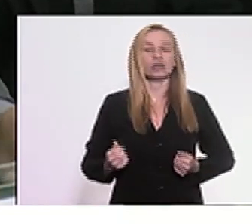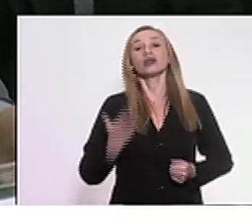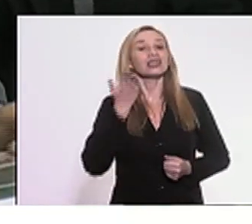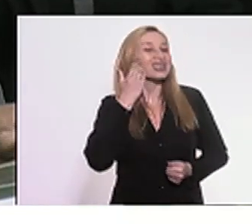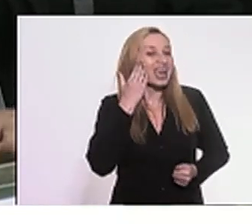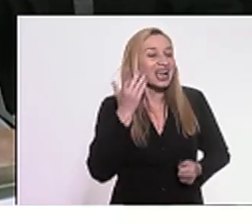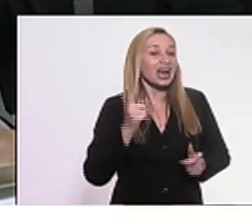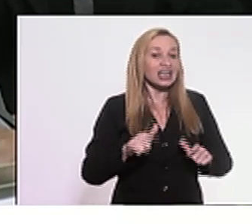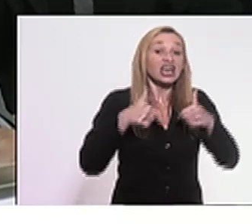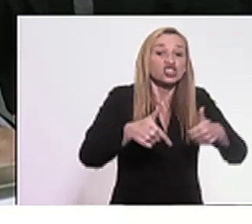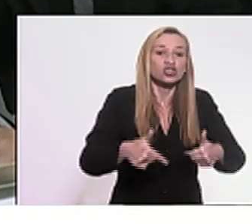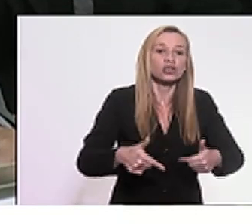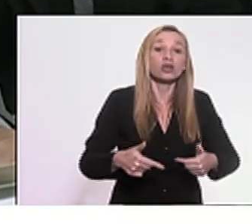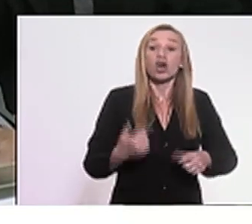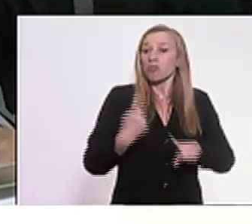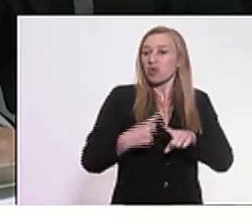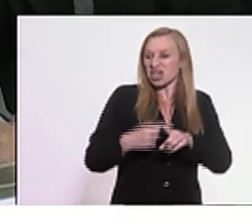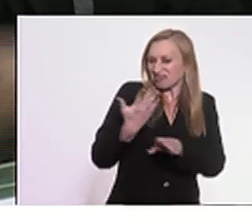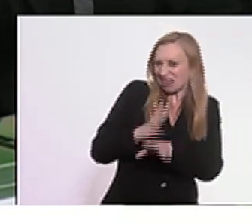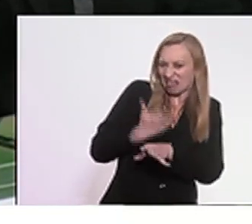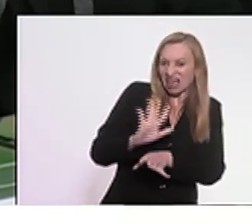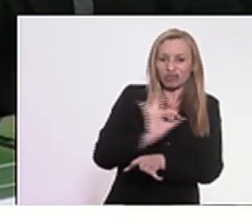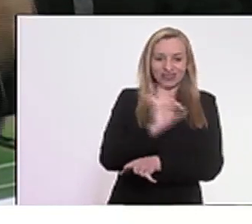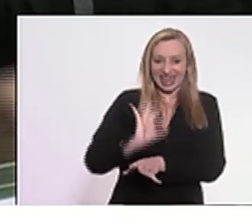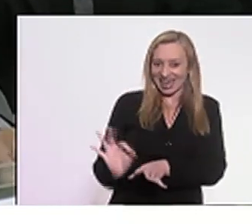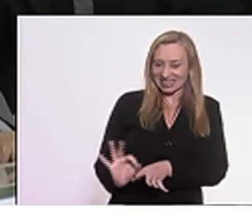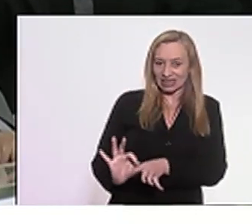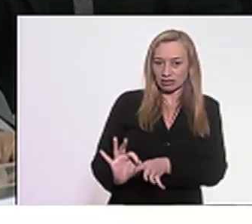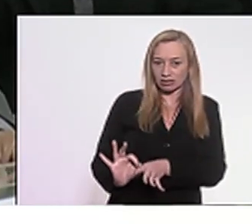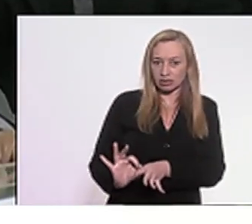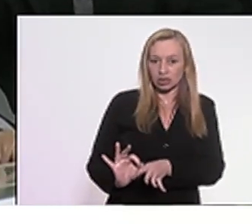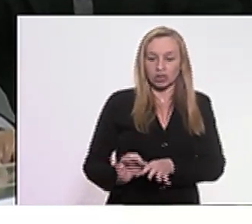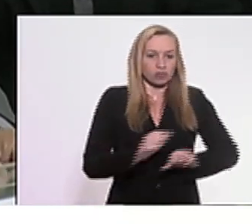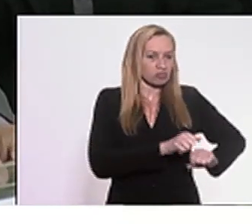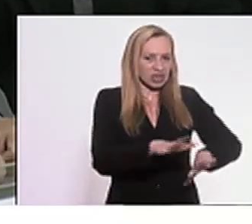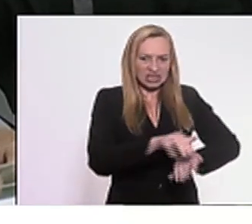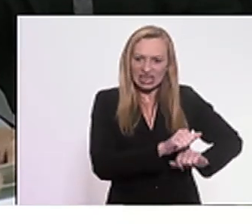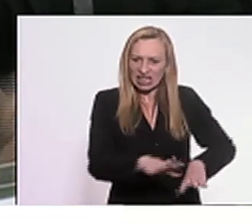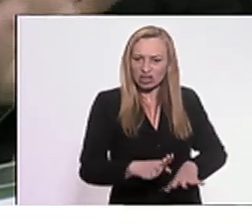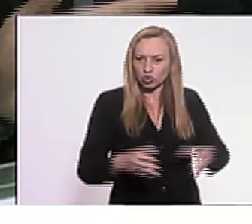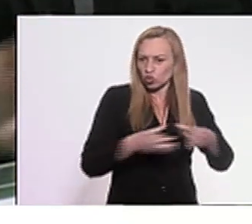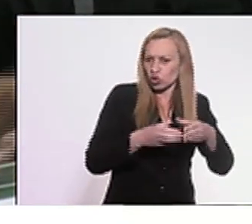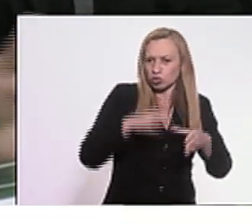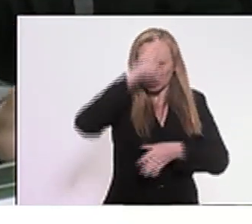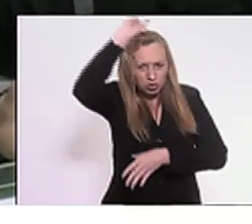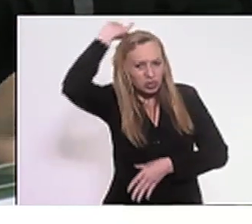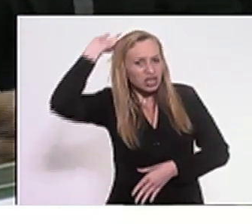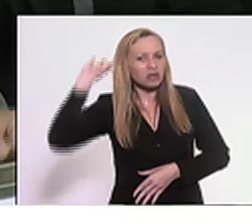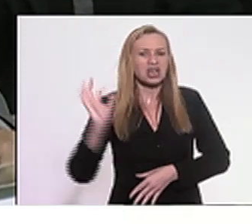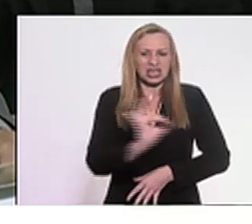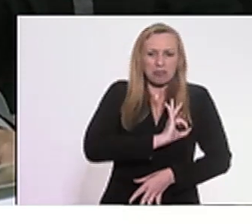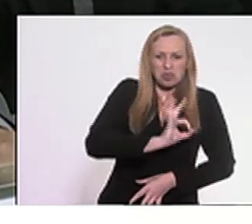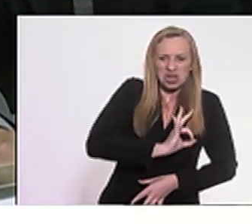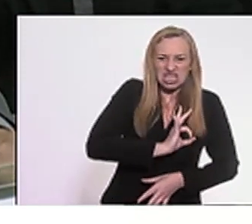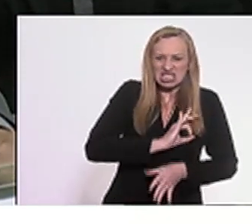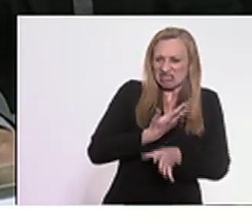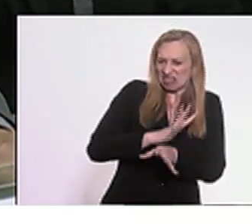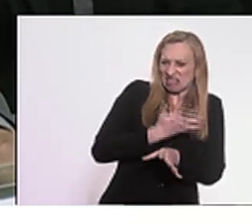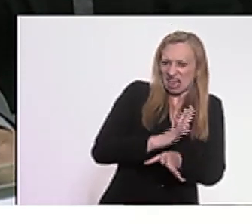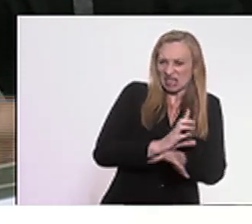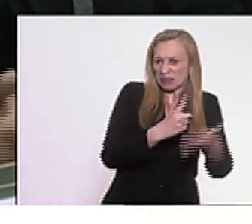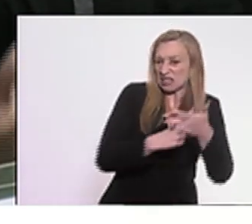a gente não é treinado para isso. No Cefap, no batalhão, no corpo de bombeiros, na polícia, a gente não é treinado para se